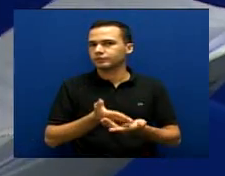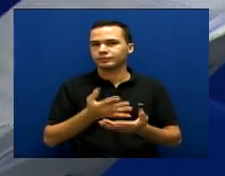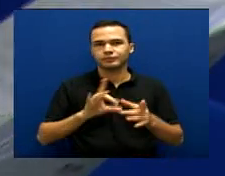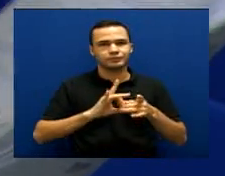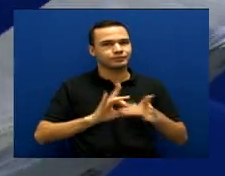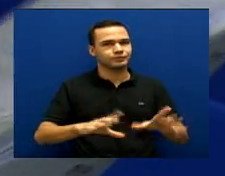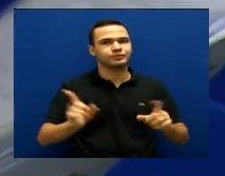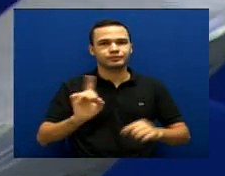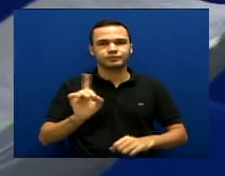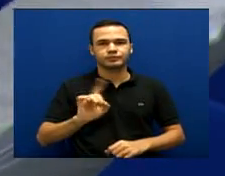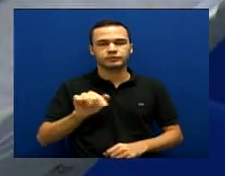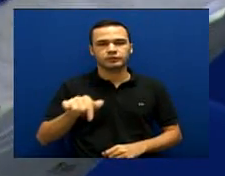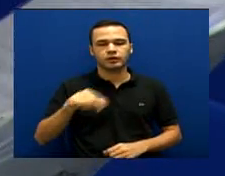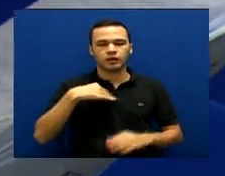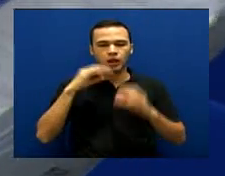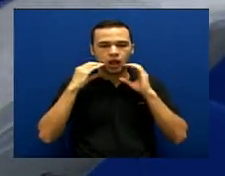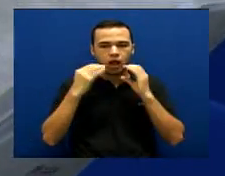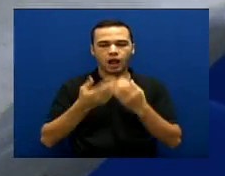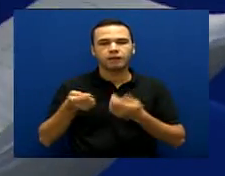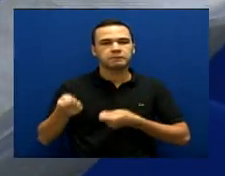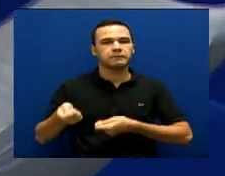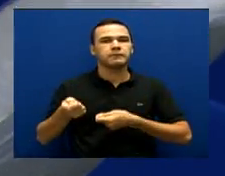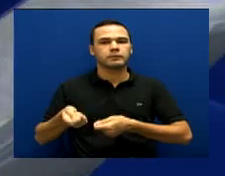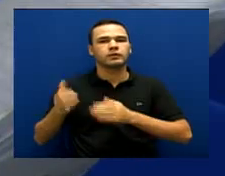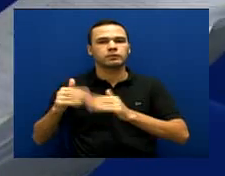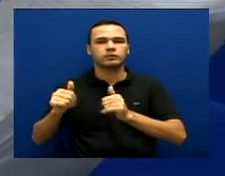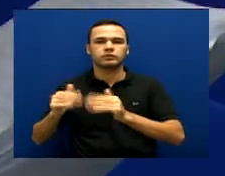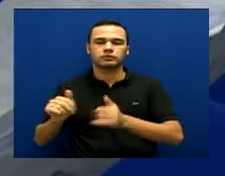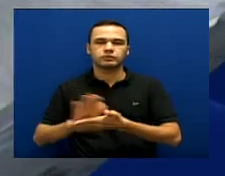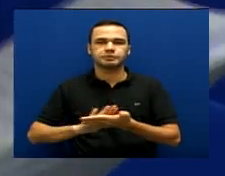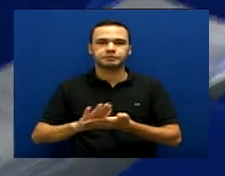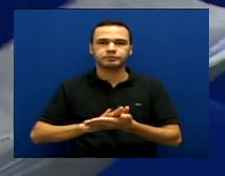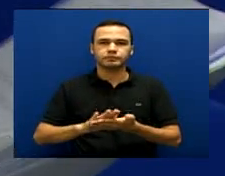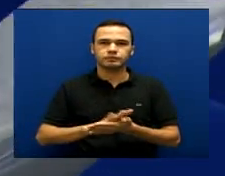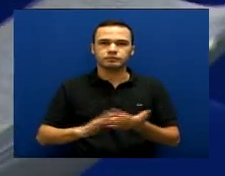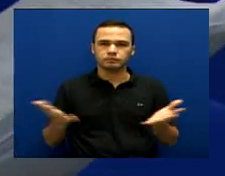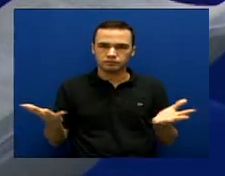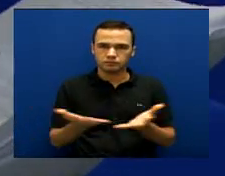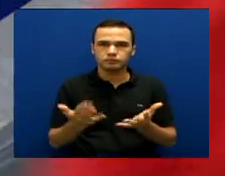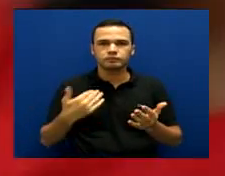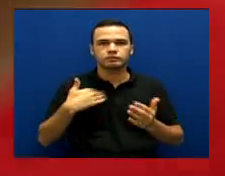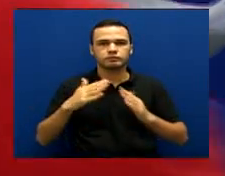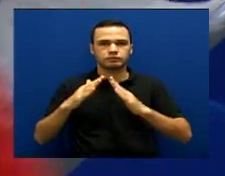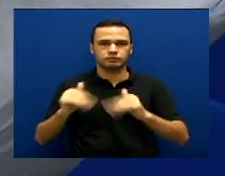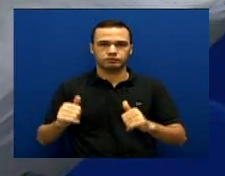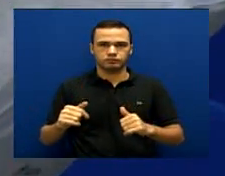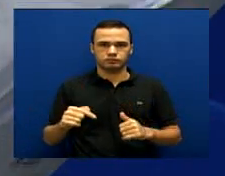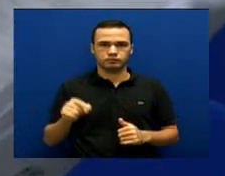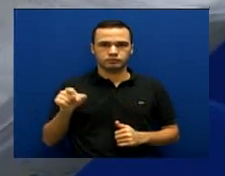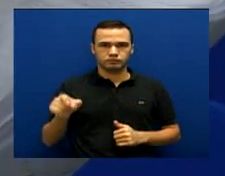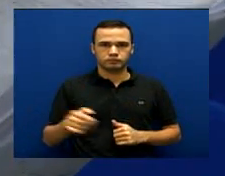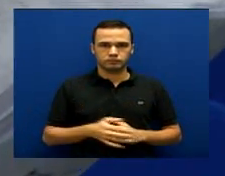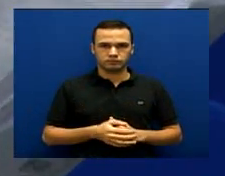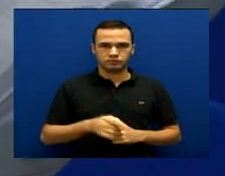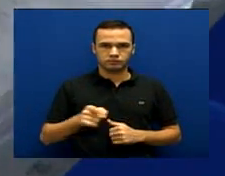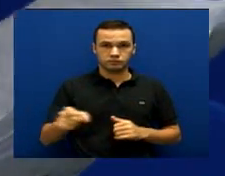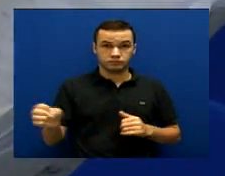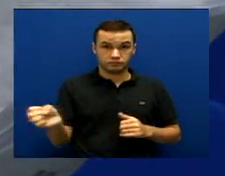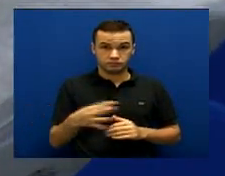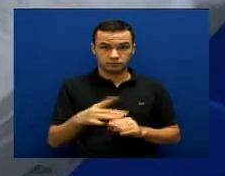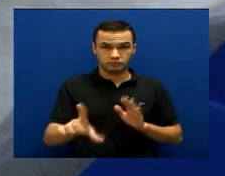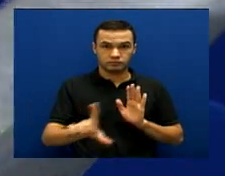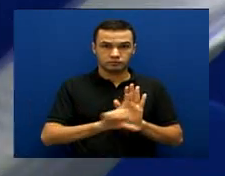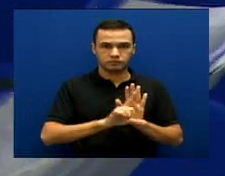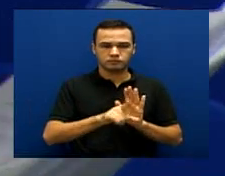não exigiu que isso foi que isso fosse feito agora eu vou exigir que esse nova legislatura